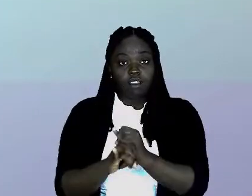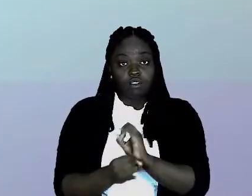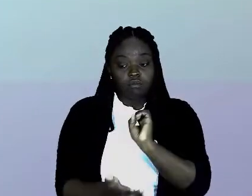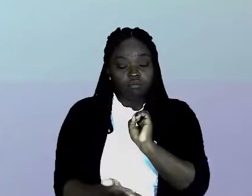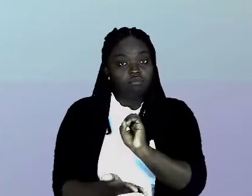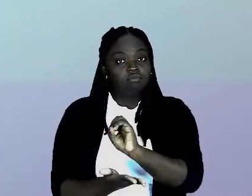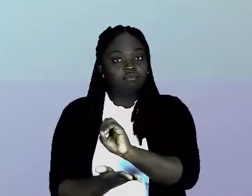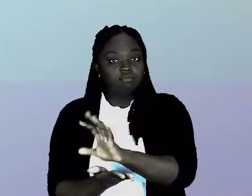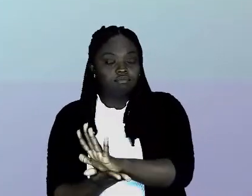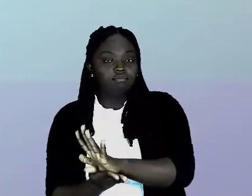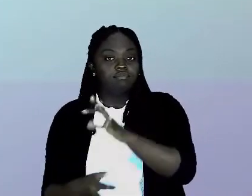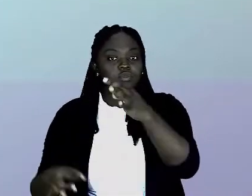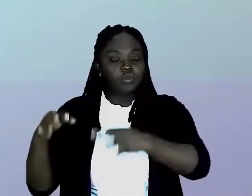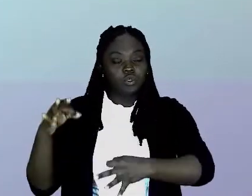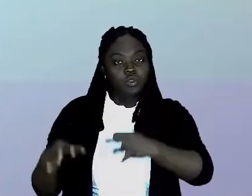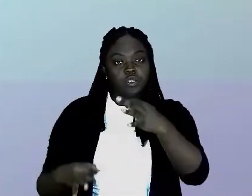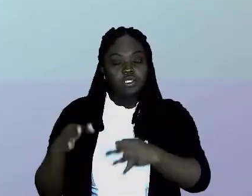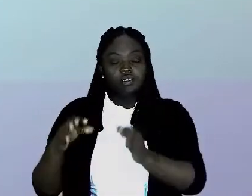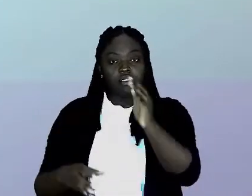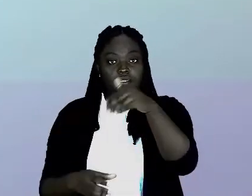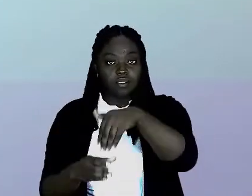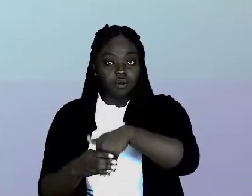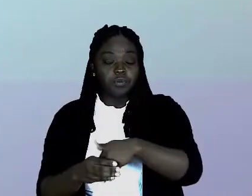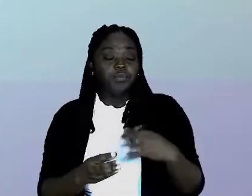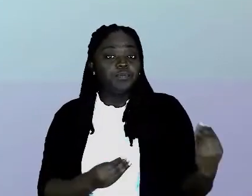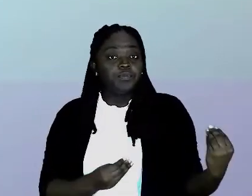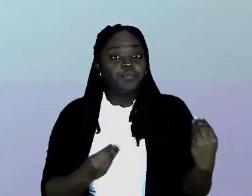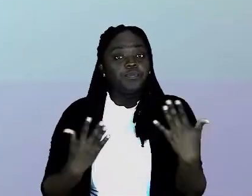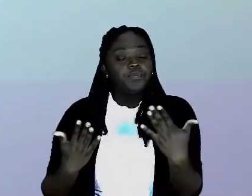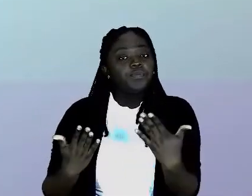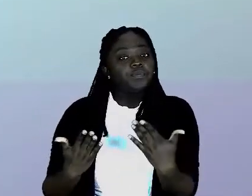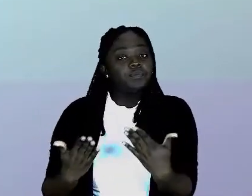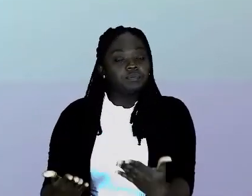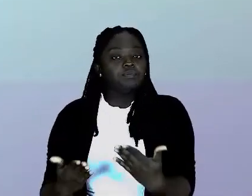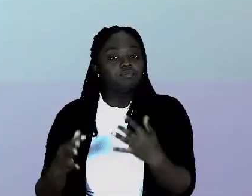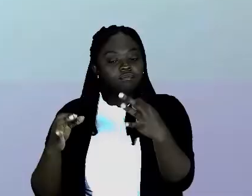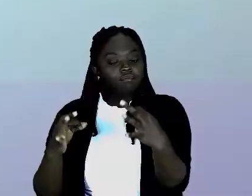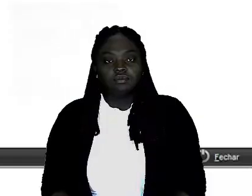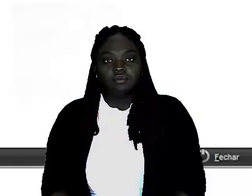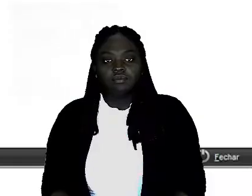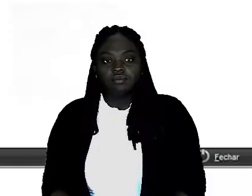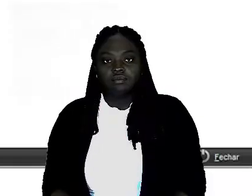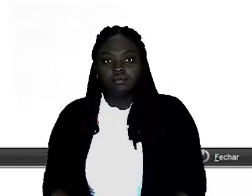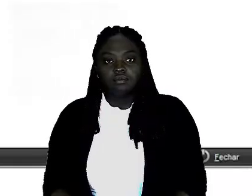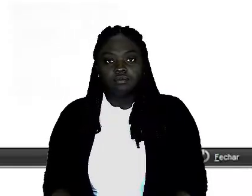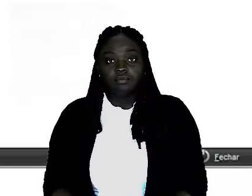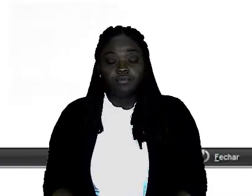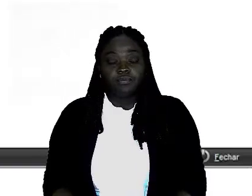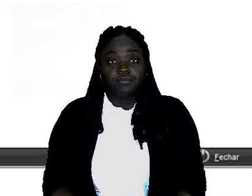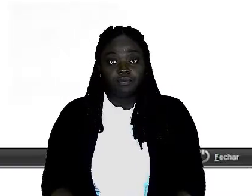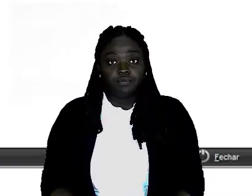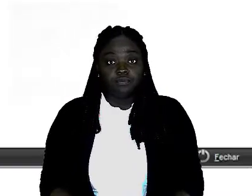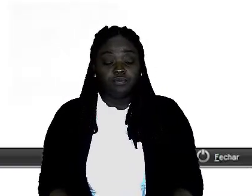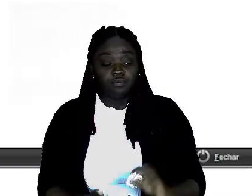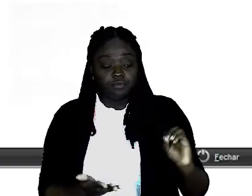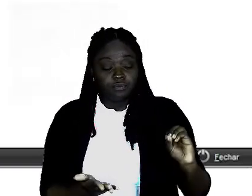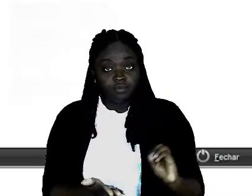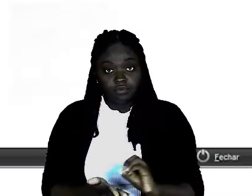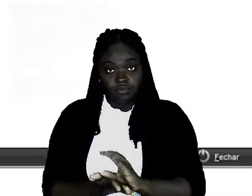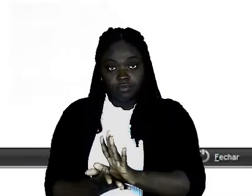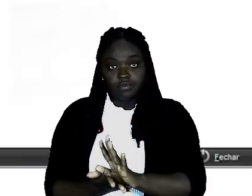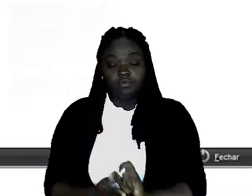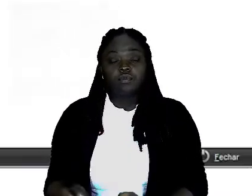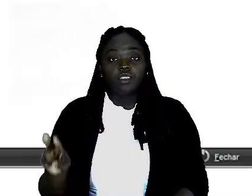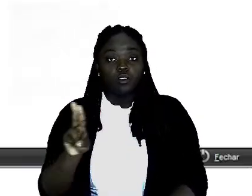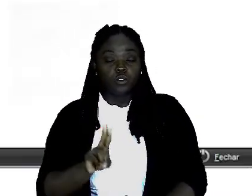Eleitoral com a entrega da respectiva mídia para sua confirmação. Para enviá-la, utilize